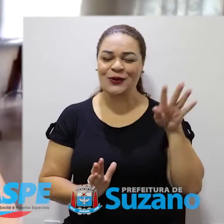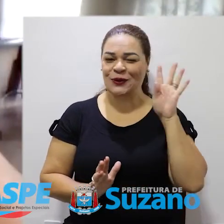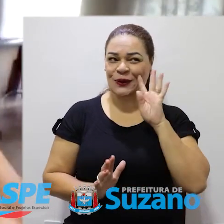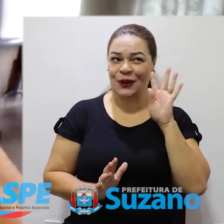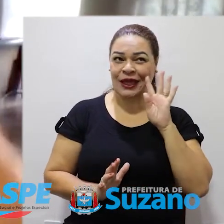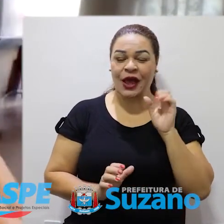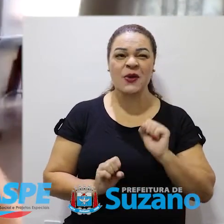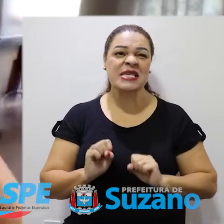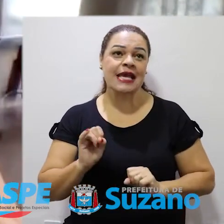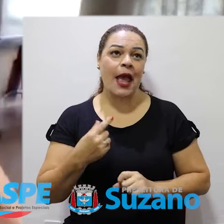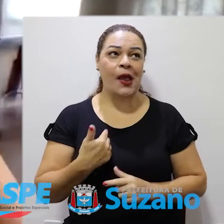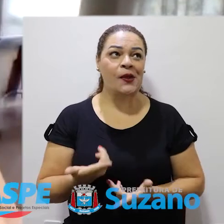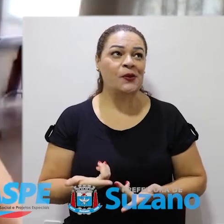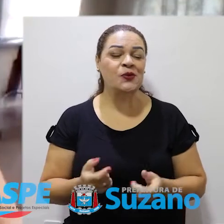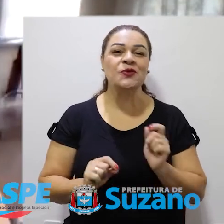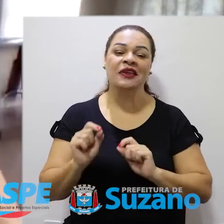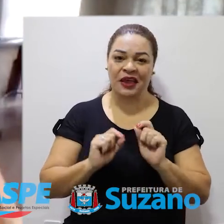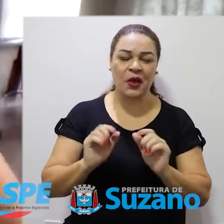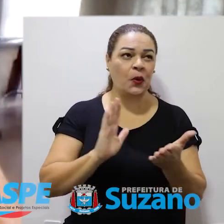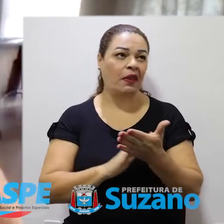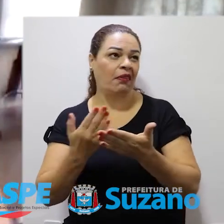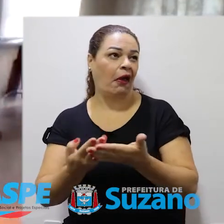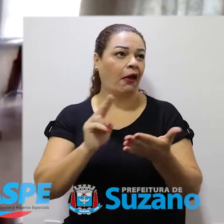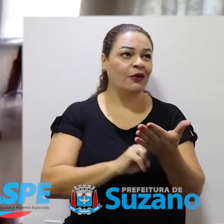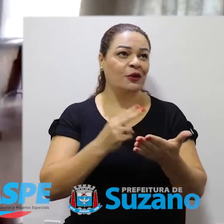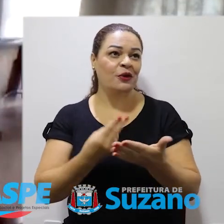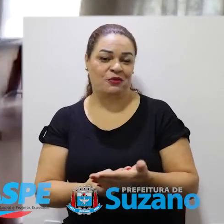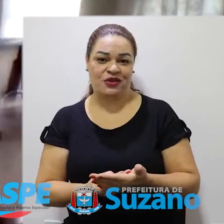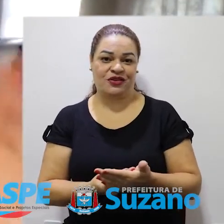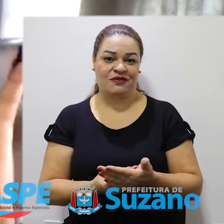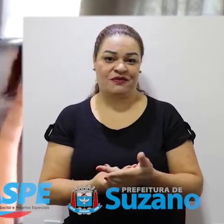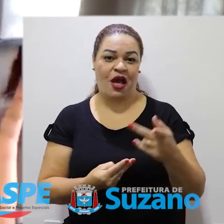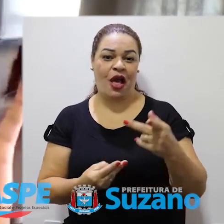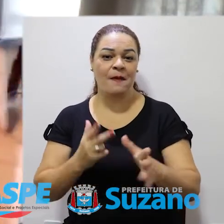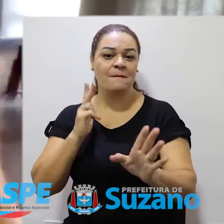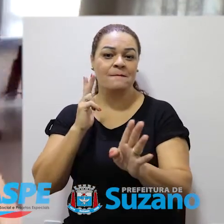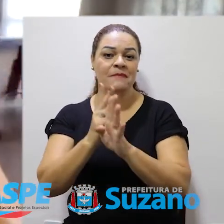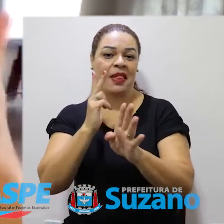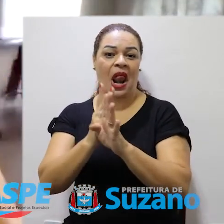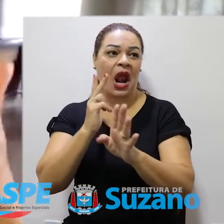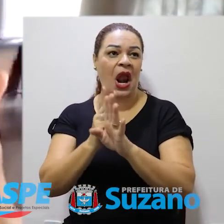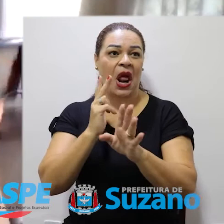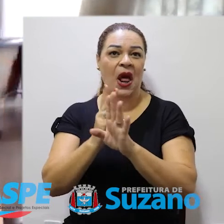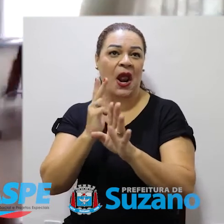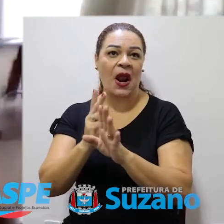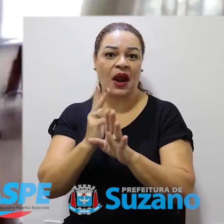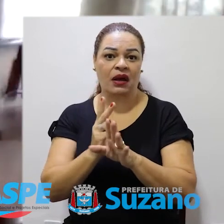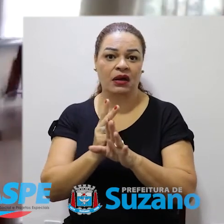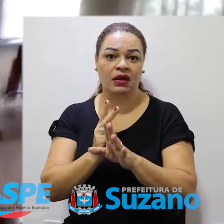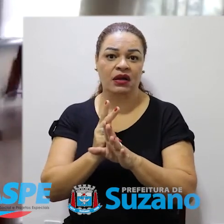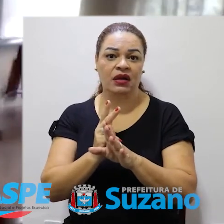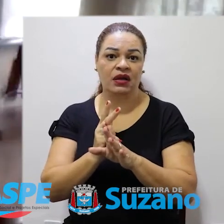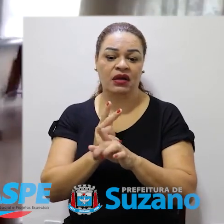legal se o surdo, né, ou se o intérprete quisesse falar. Se ele faz língua de sinais e fala